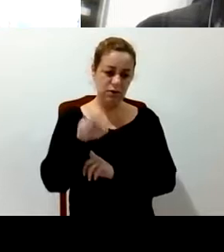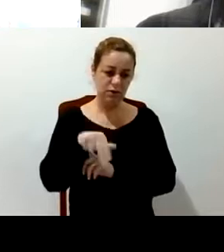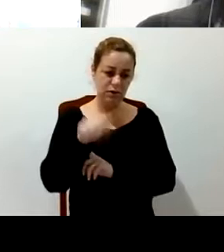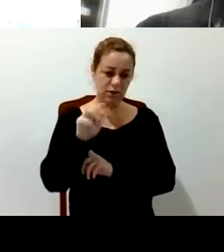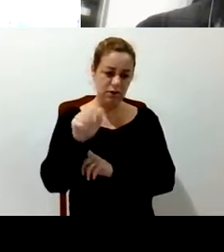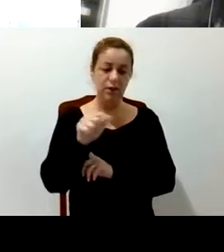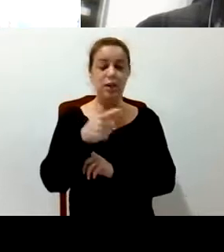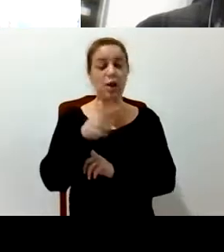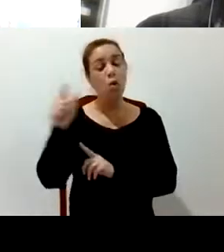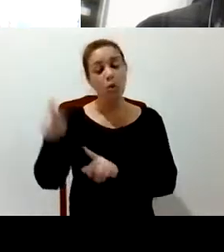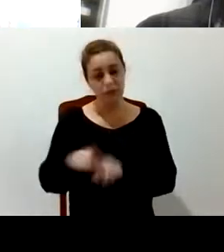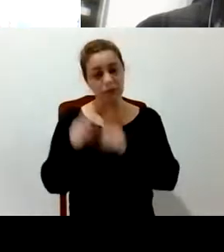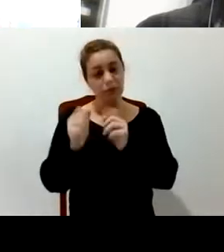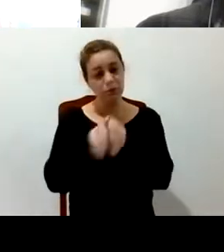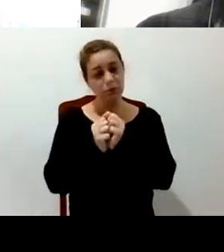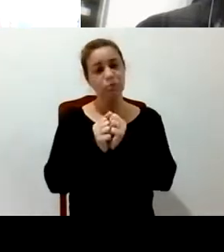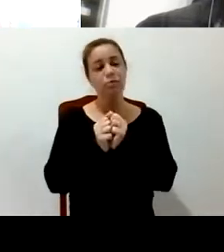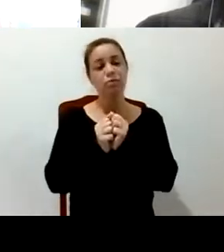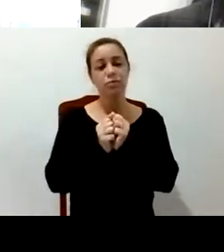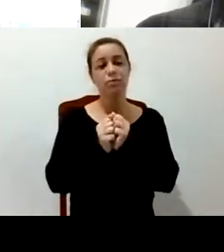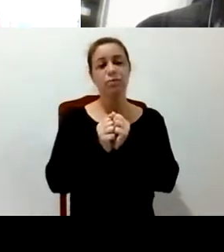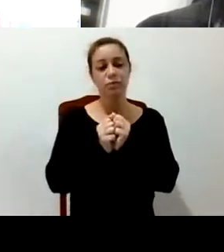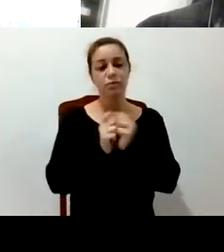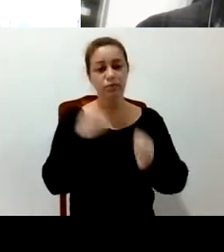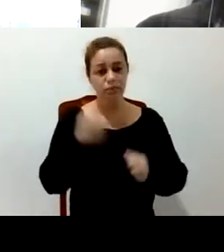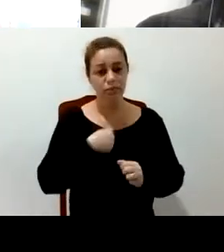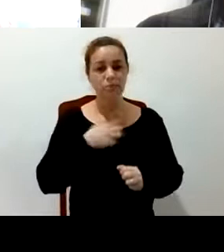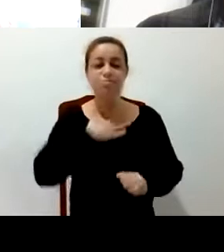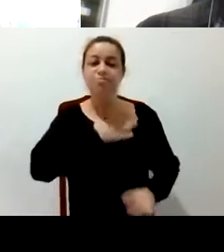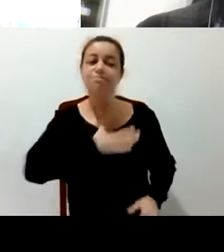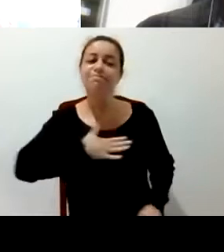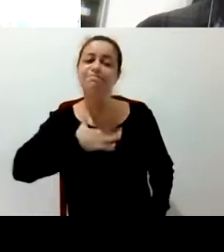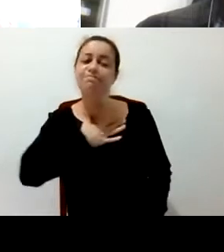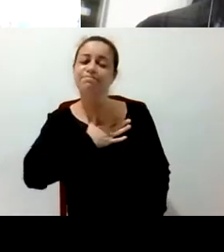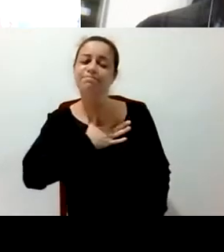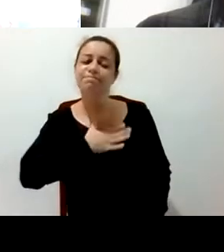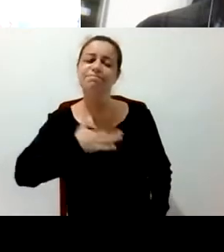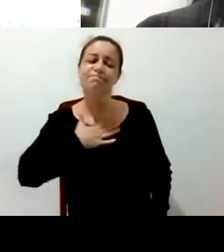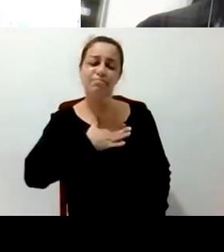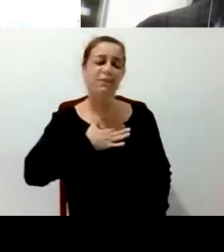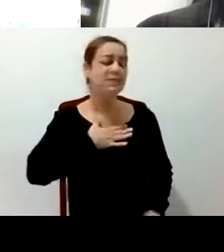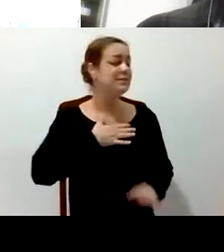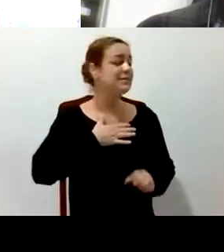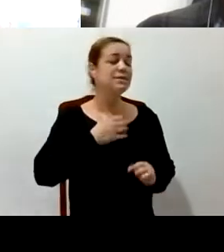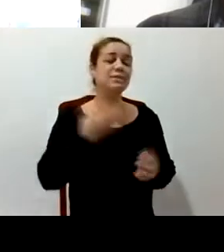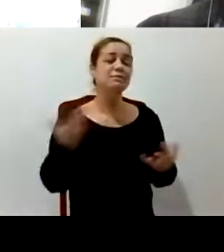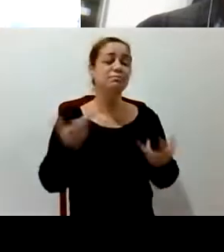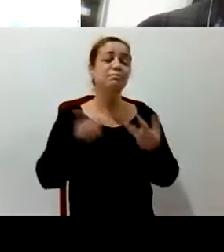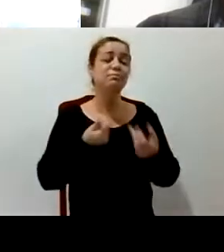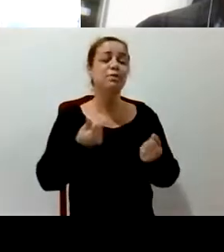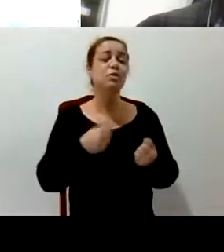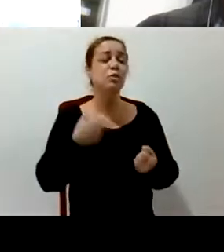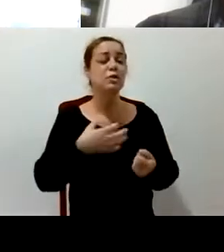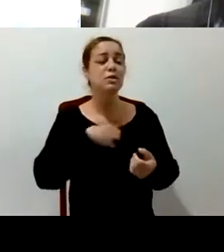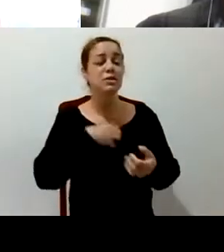participaram aí junto com a gente aí. Para a gente é um grande prazer e você pode ter certeza que a gente se sente muito grato, né? Essa